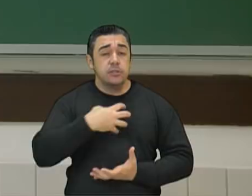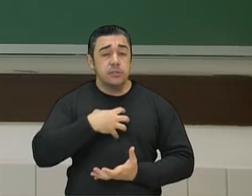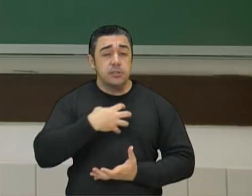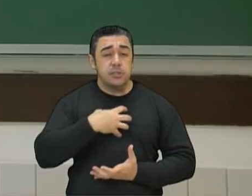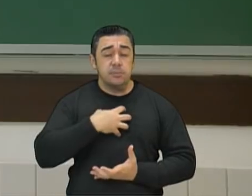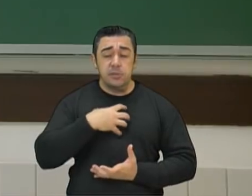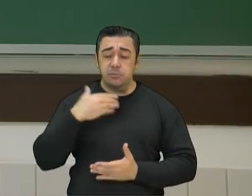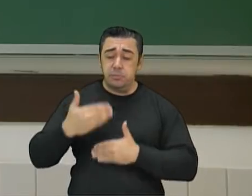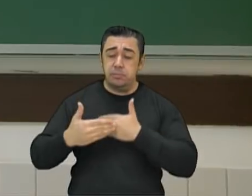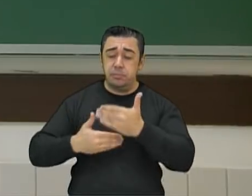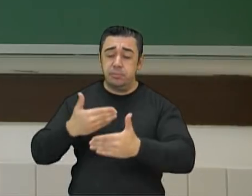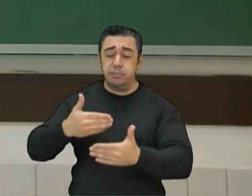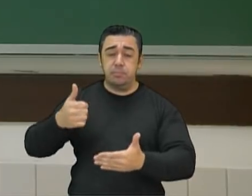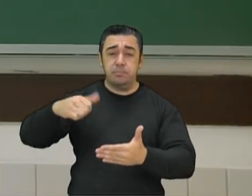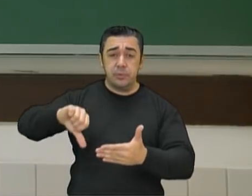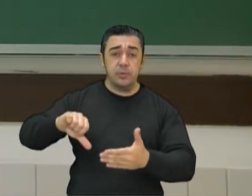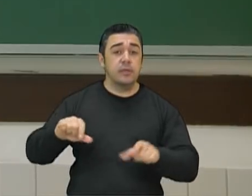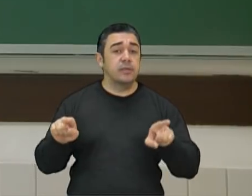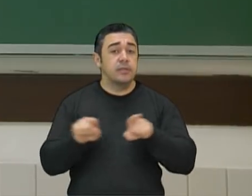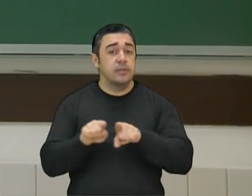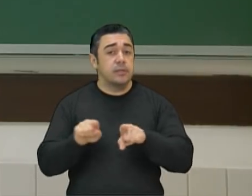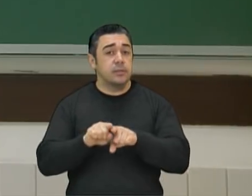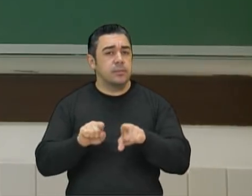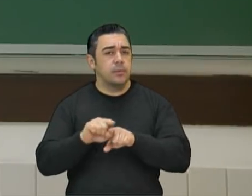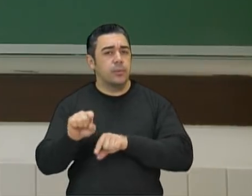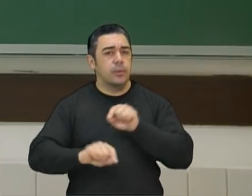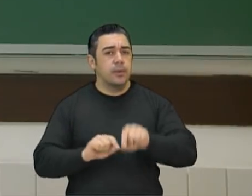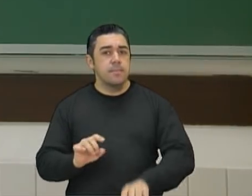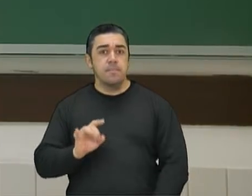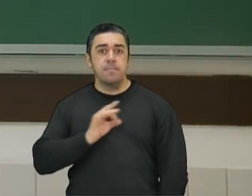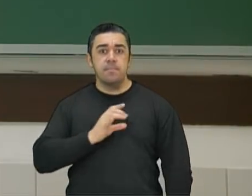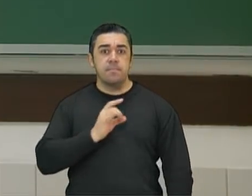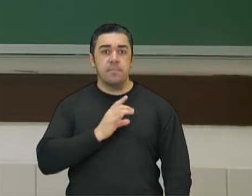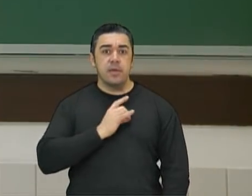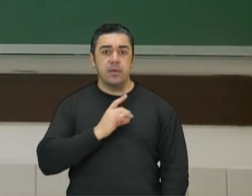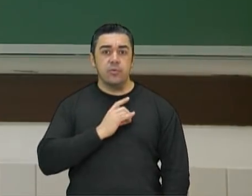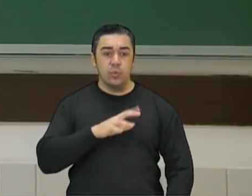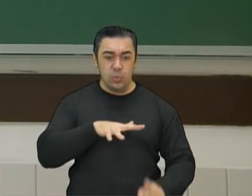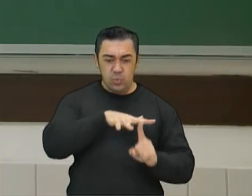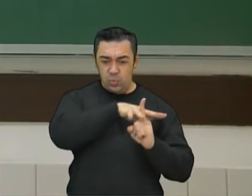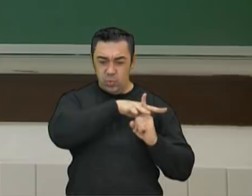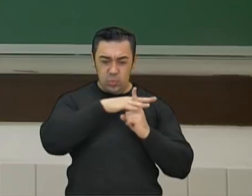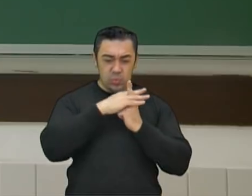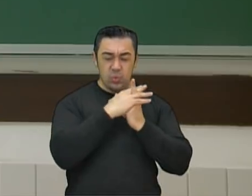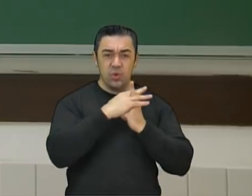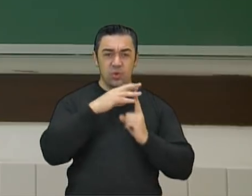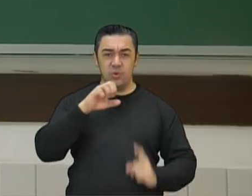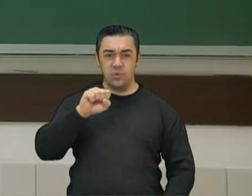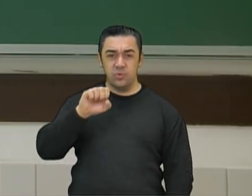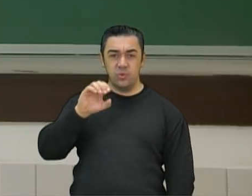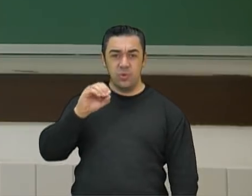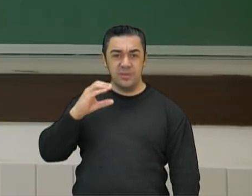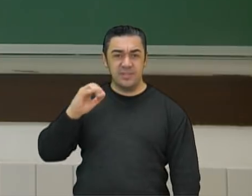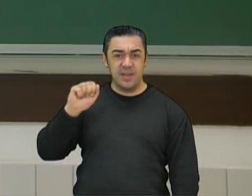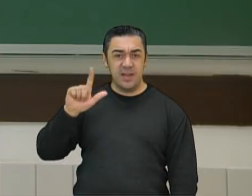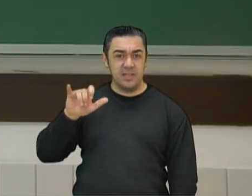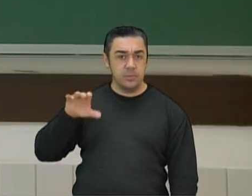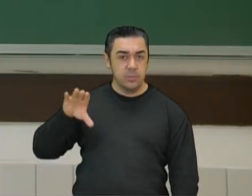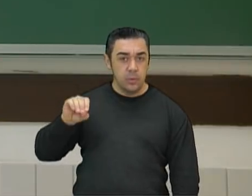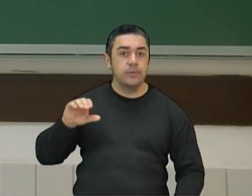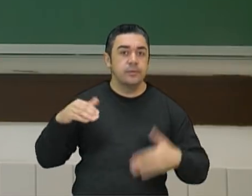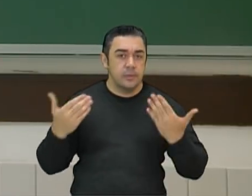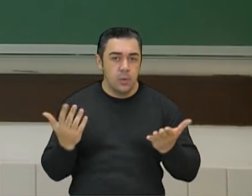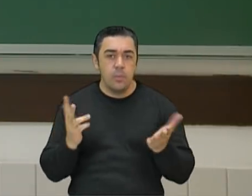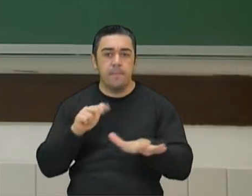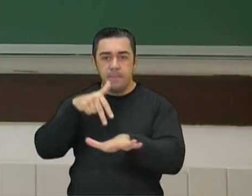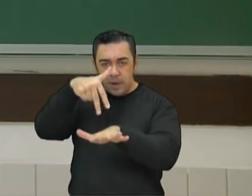dias piores virão e para o medo do socialismo tomar conta, como aconteceu na Rússia. O nazismo